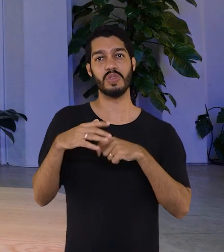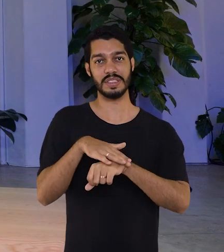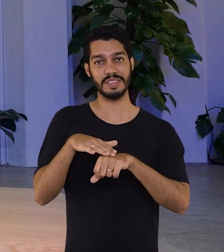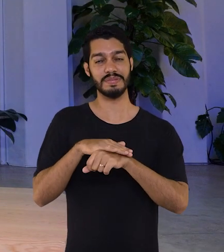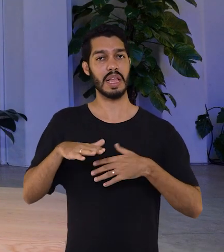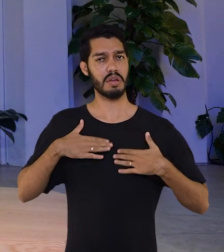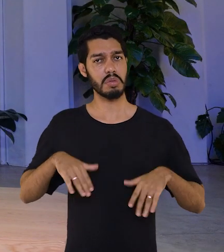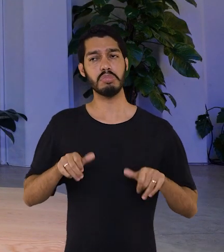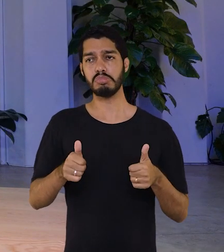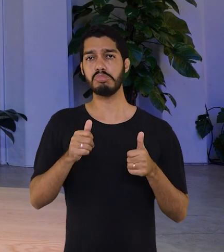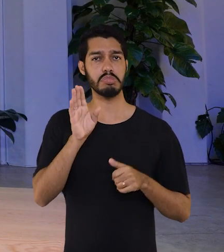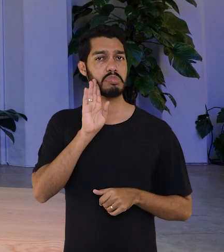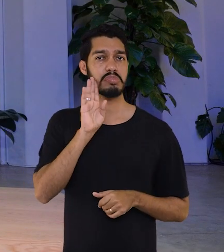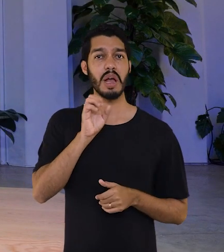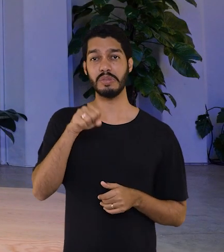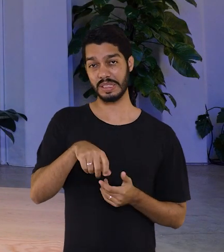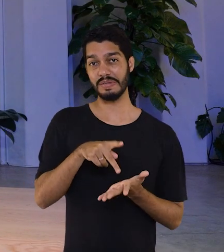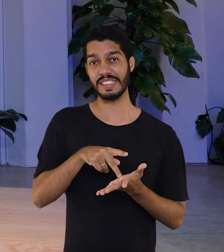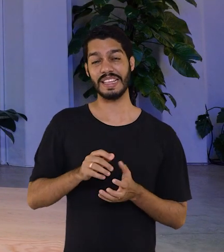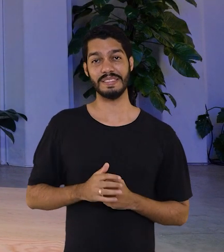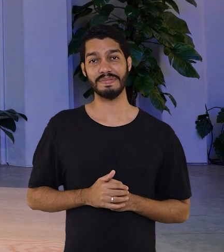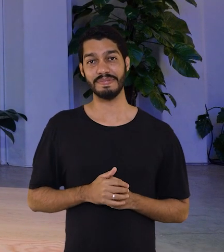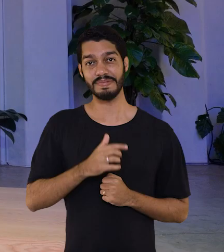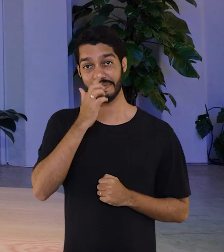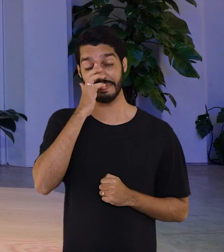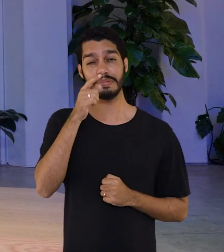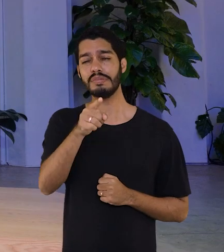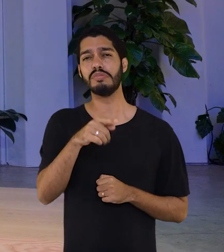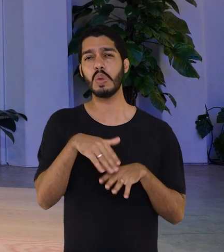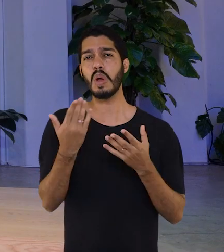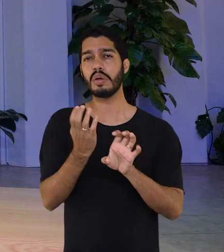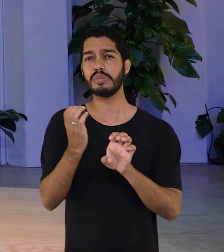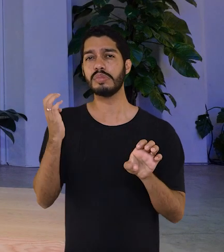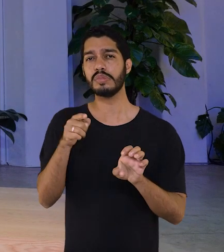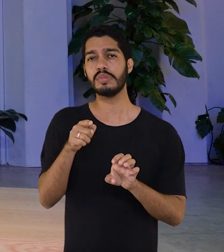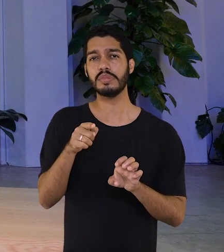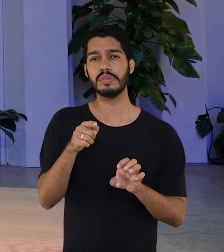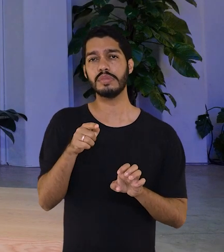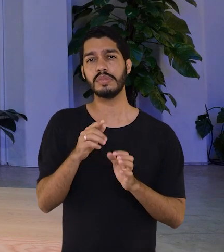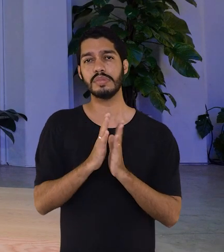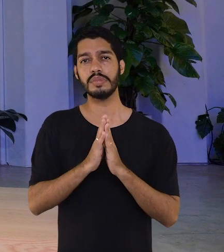depois, a gente conversa com mais calma, mas muito legal mesmo. E se eu puder... Qual engenharia, Jean?